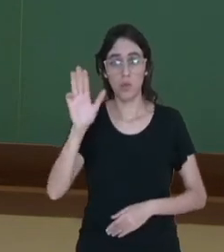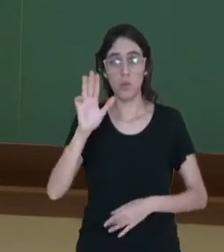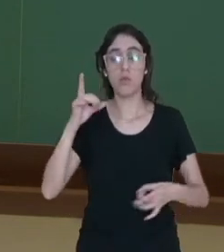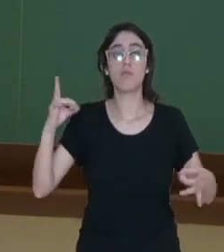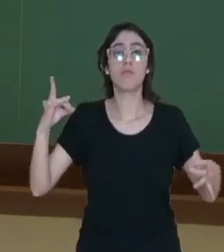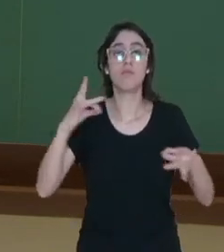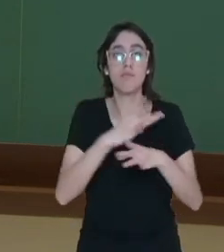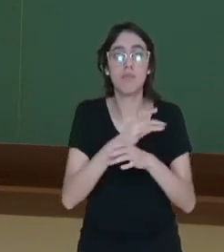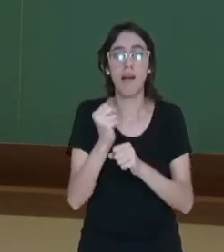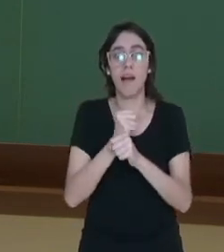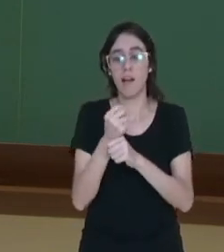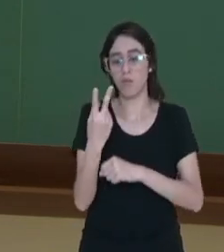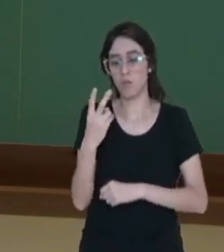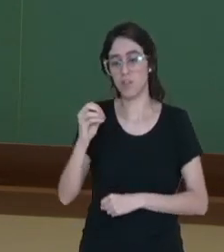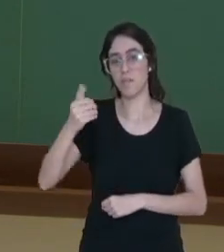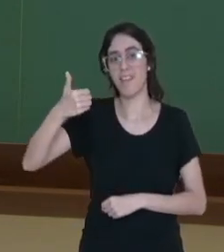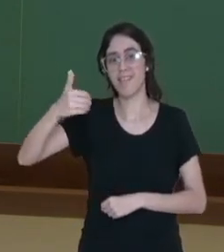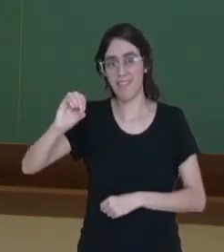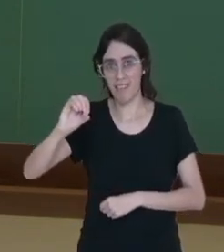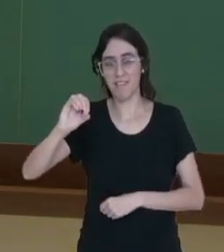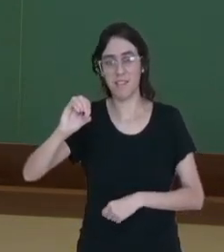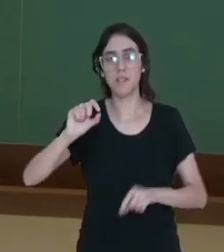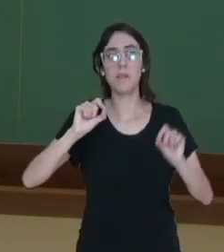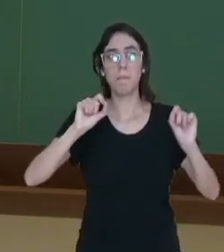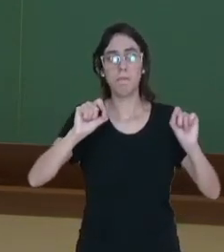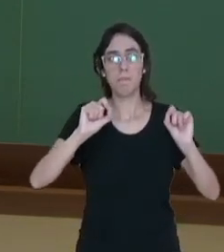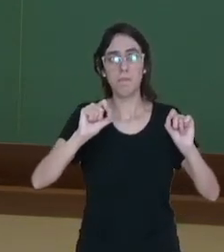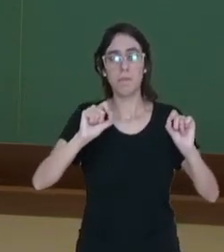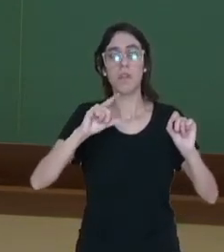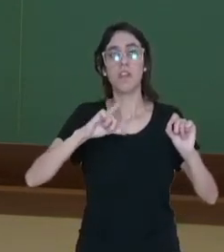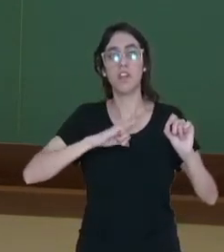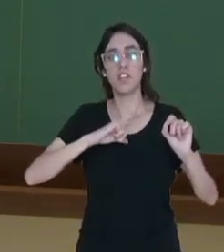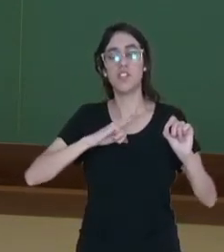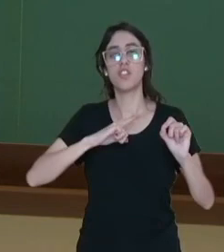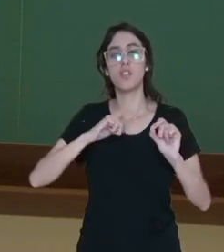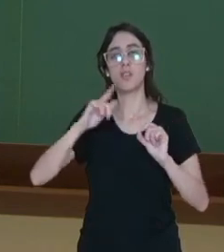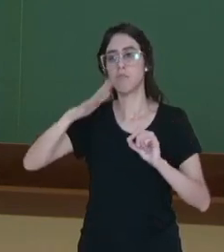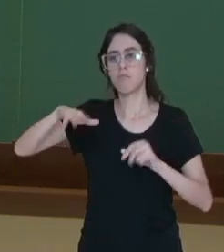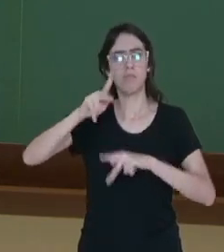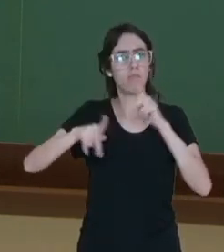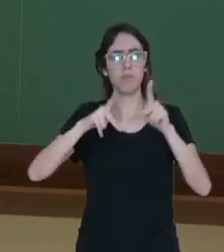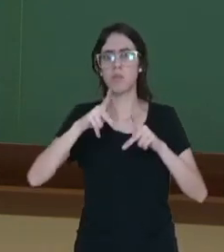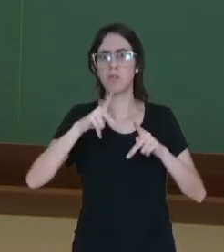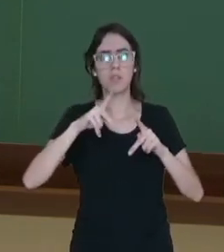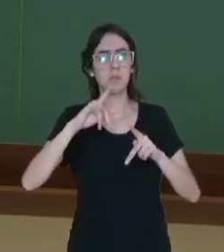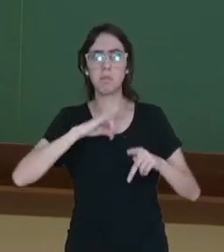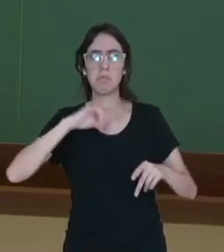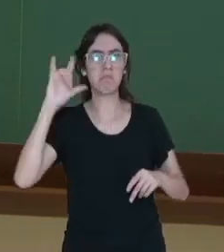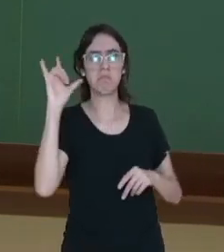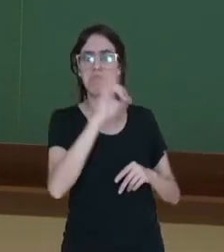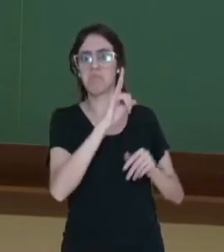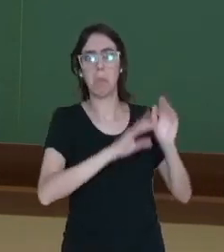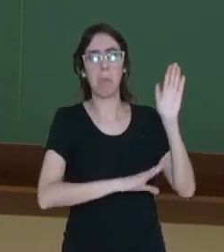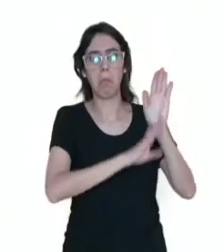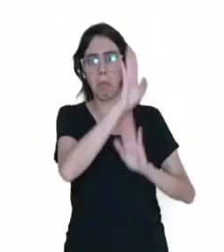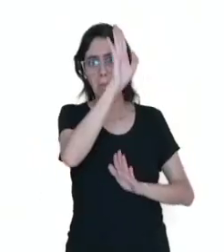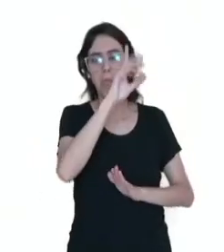final de 2010, ele terminou com uma aprovação popular recorde. Segundo o Instituto de Pesquisas